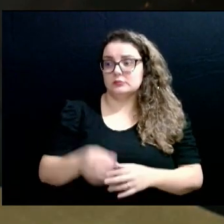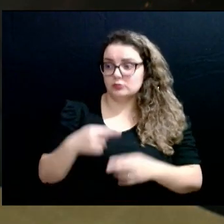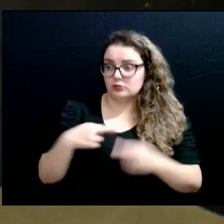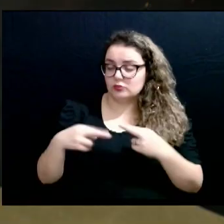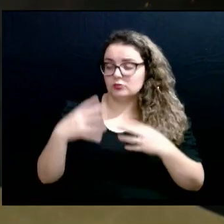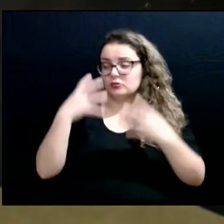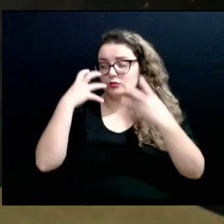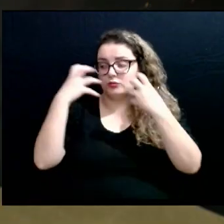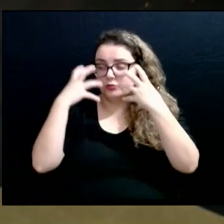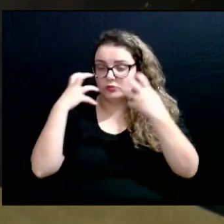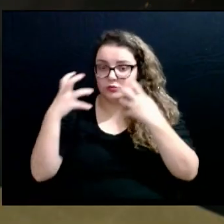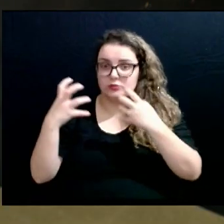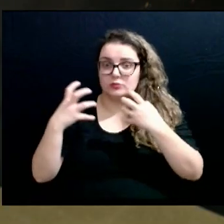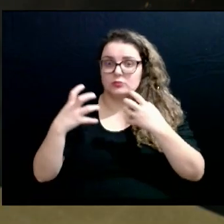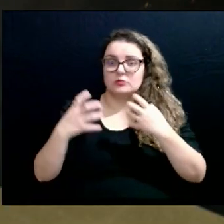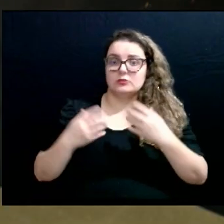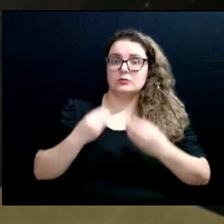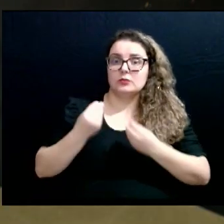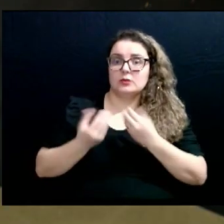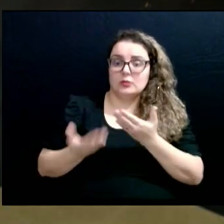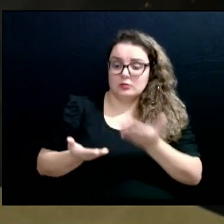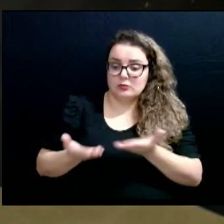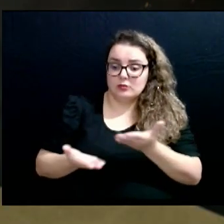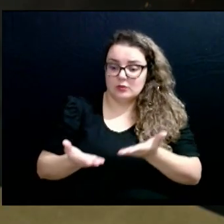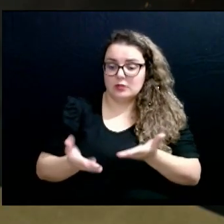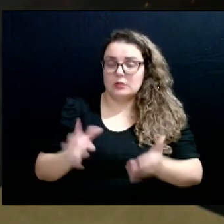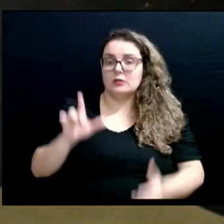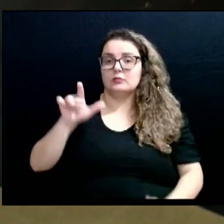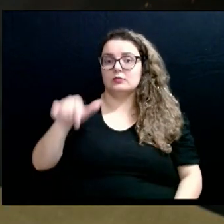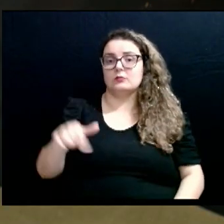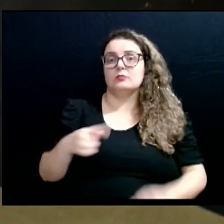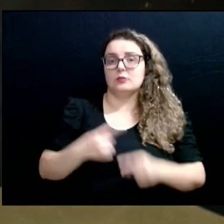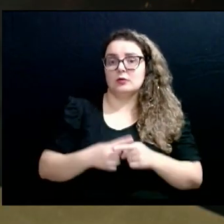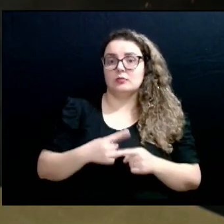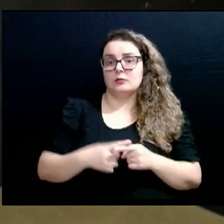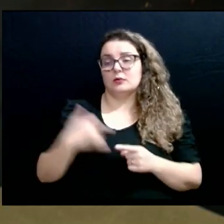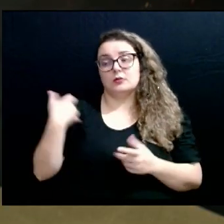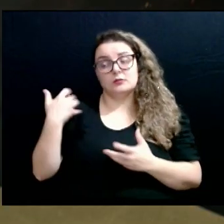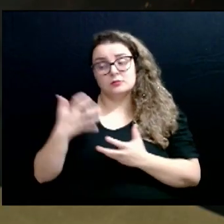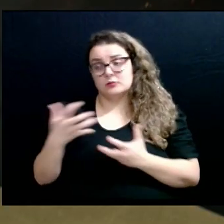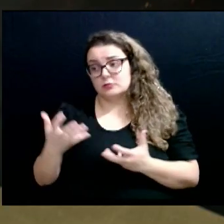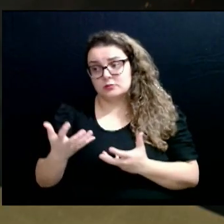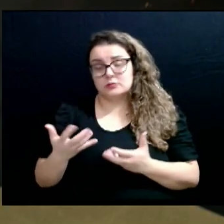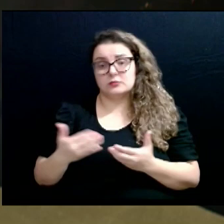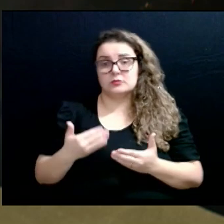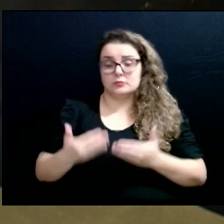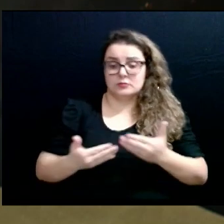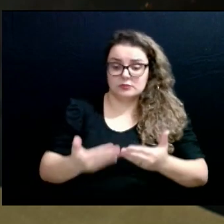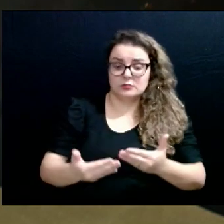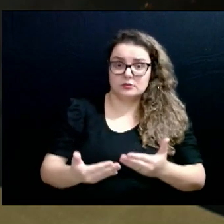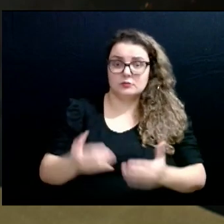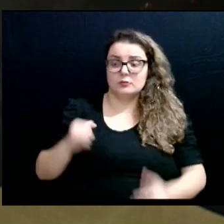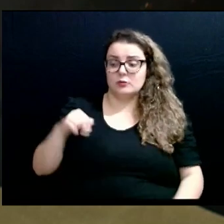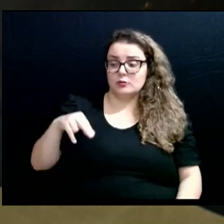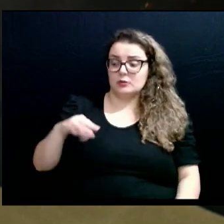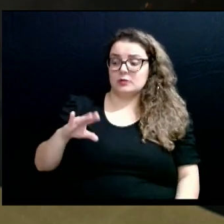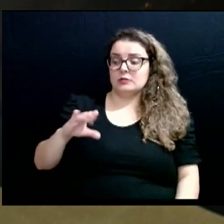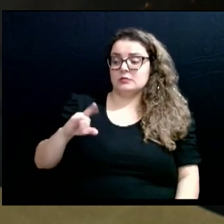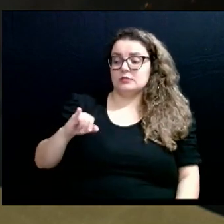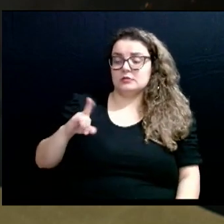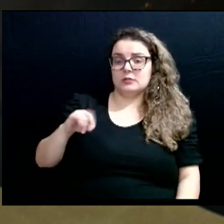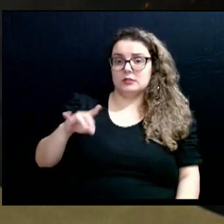e do como lidar depois. Porque um idoso que passa por um incidente ou um acidente